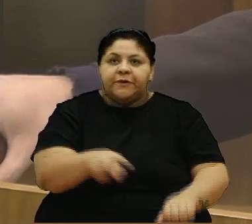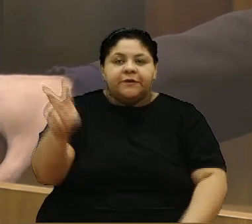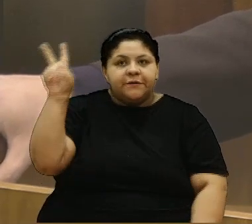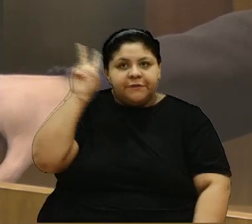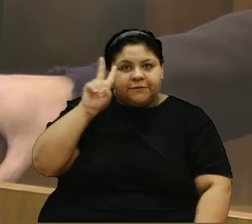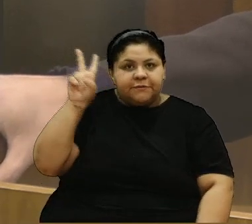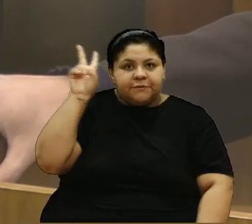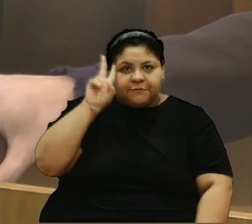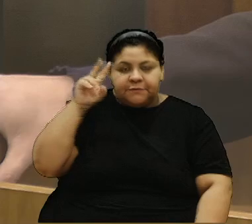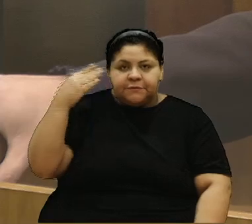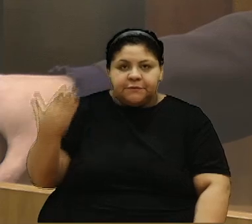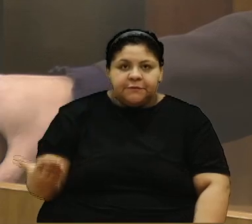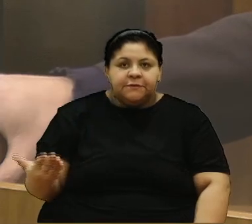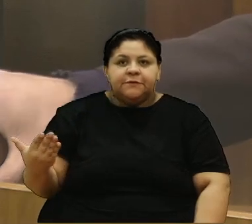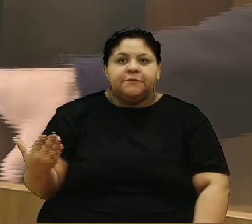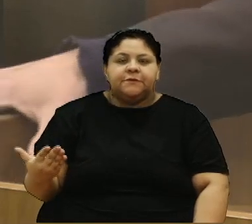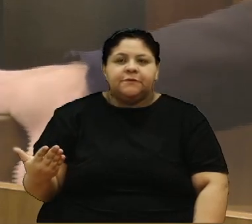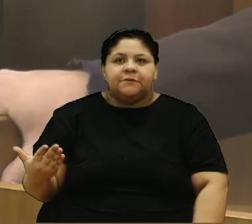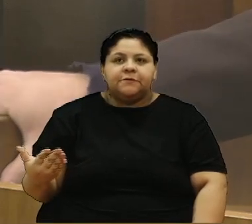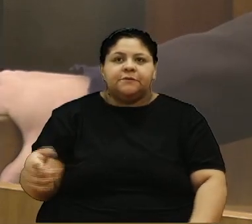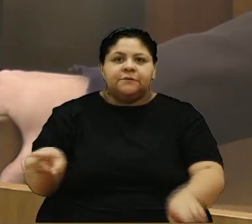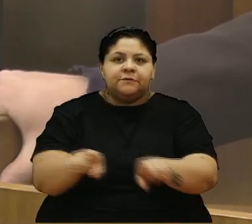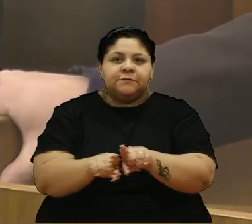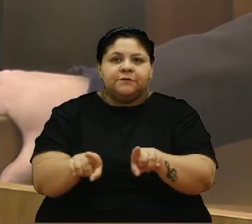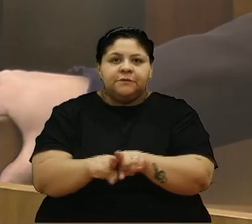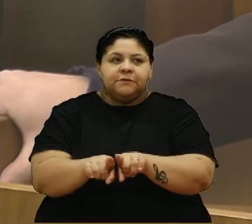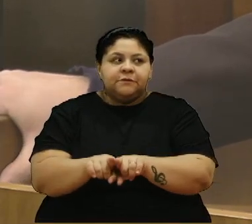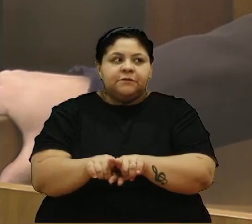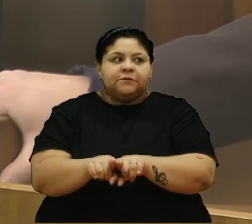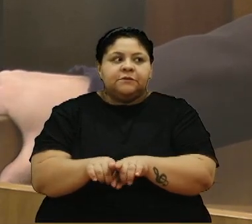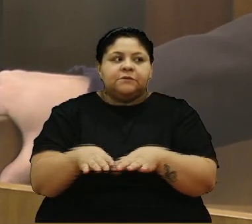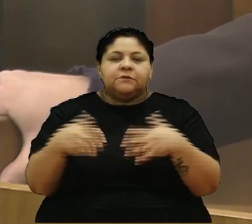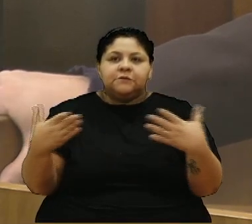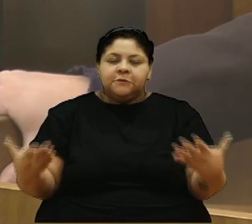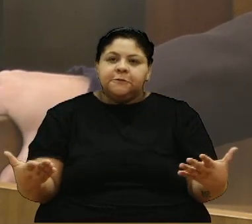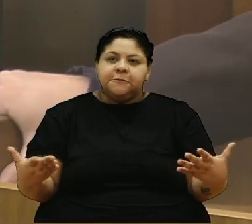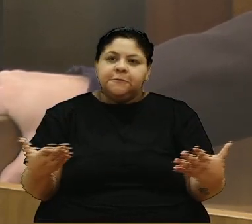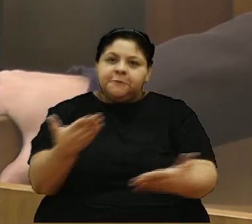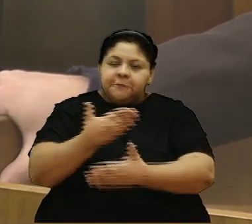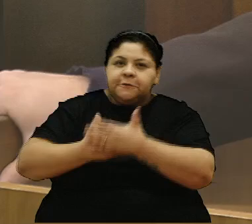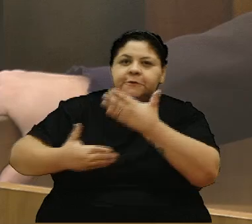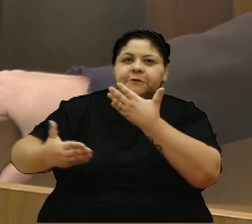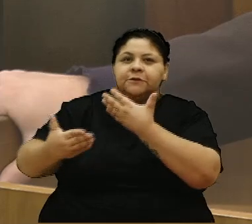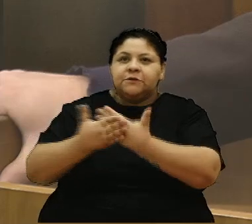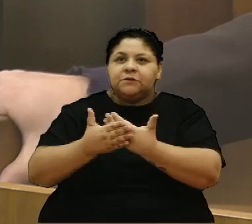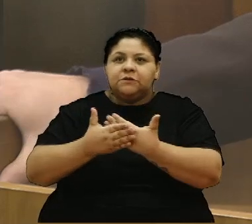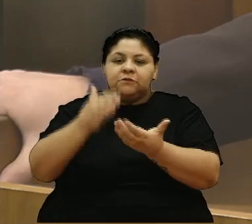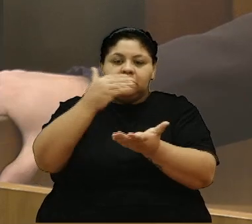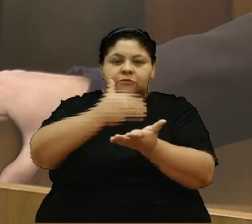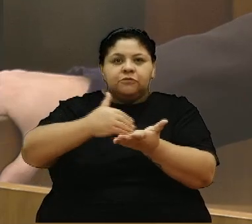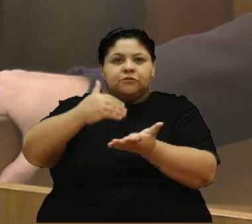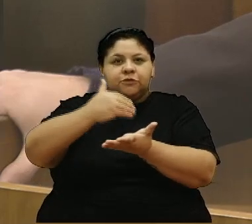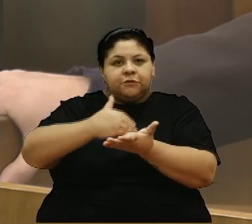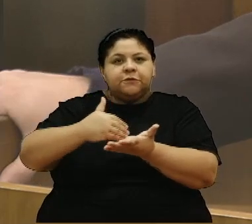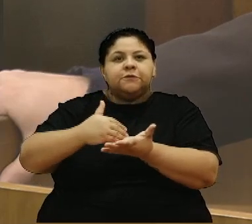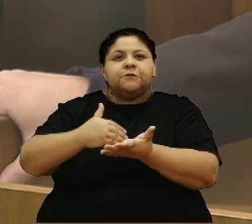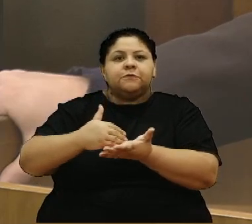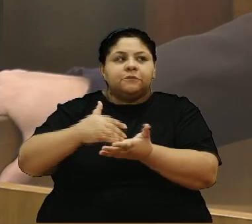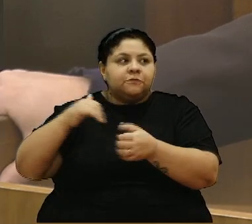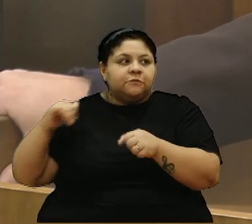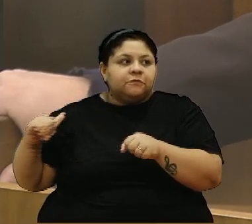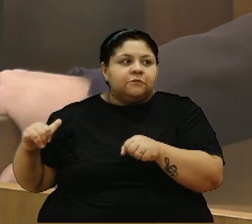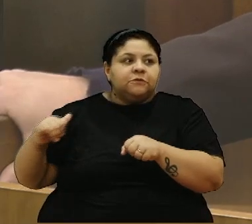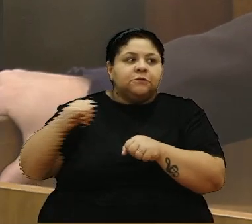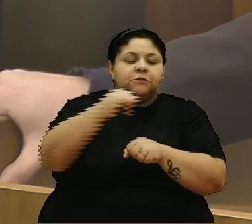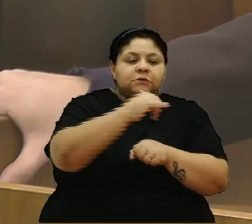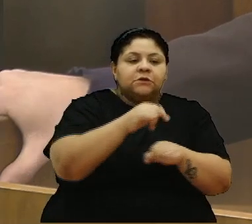fez a entrega do convite oficial ao prefeito Adiló, a todos os seus secretários que estavam numa reunião em